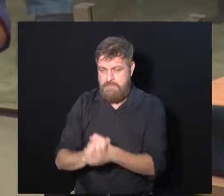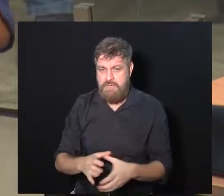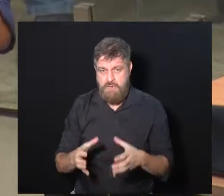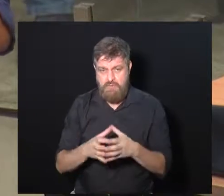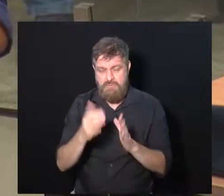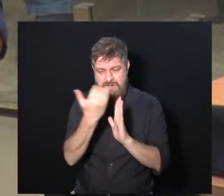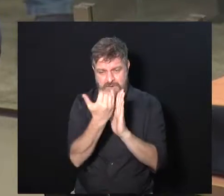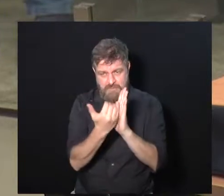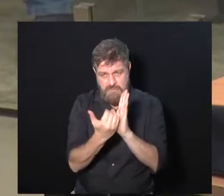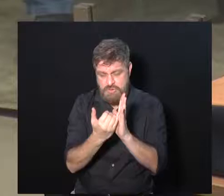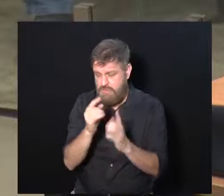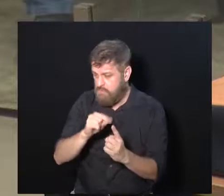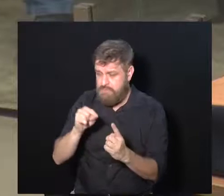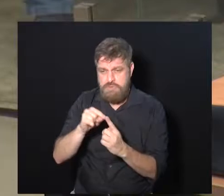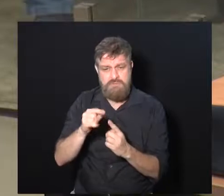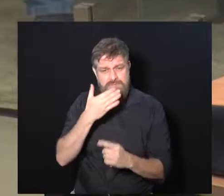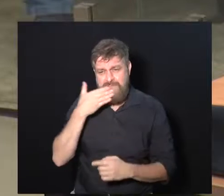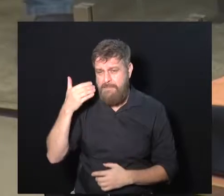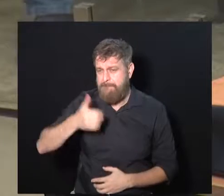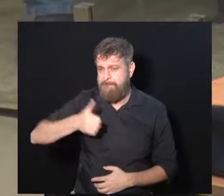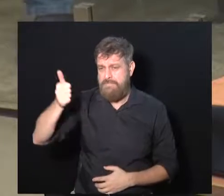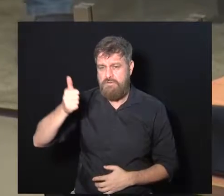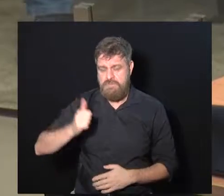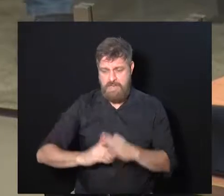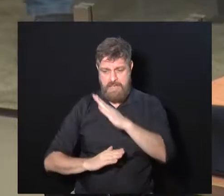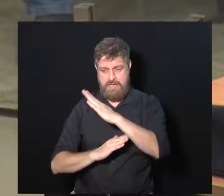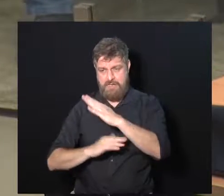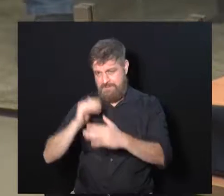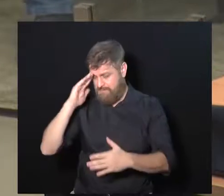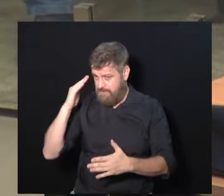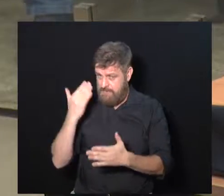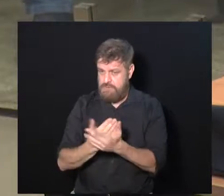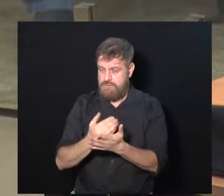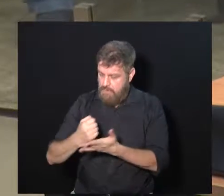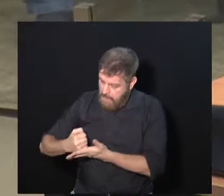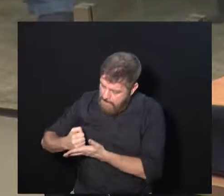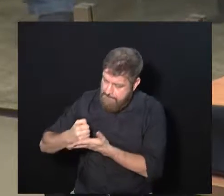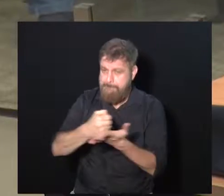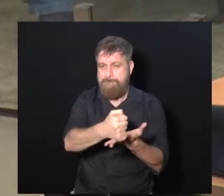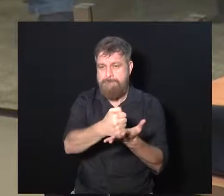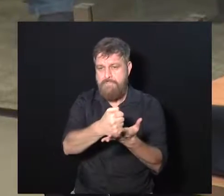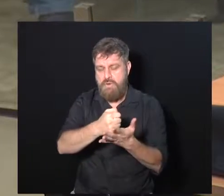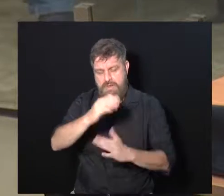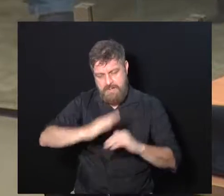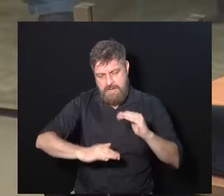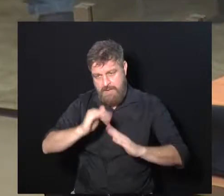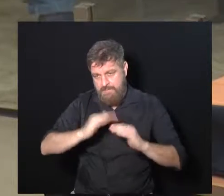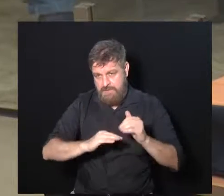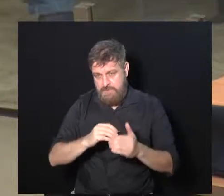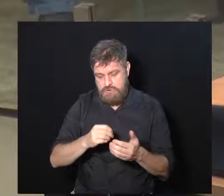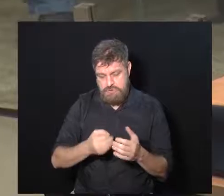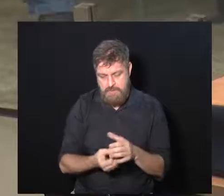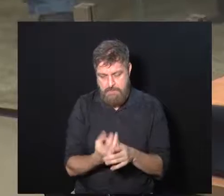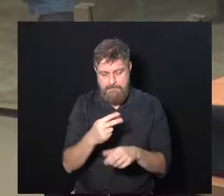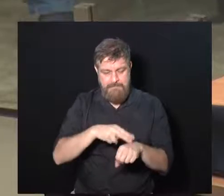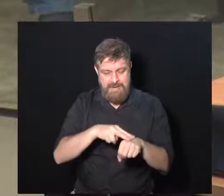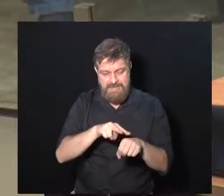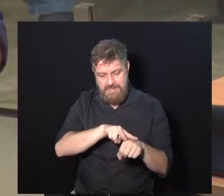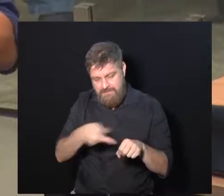vem para melhorar, tenho certeza que a Câmara apoia, sem dúvida, a iniciativa, e